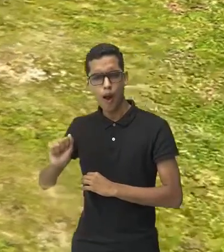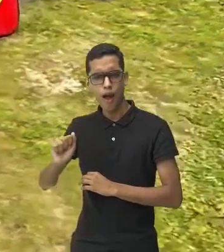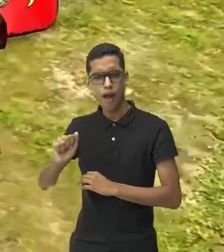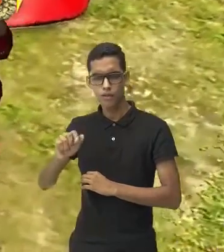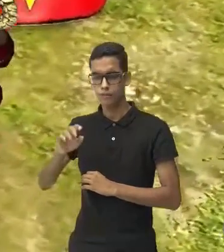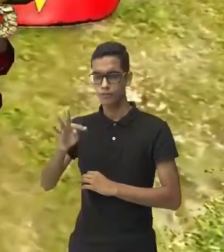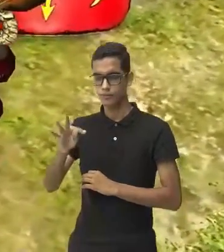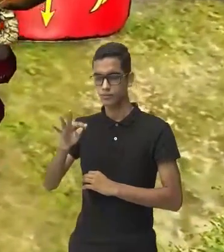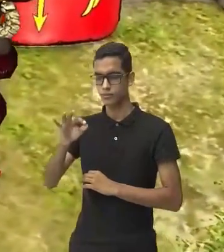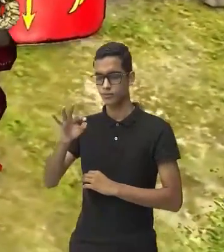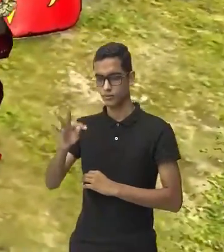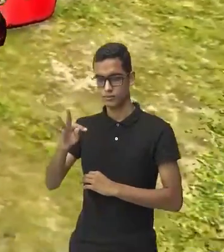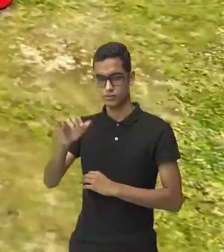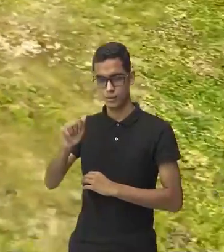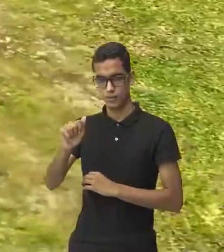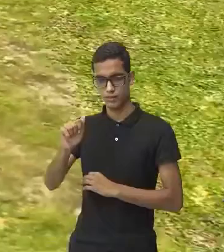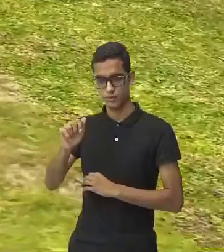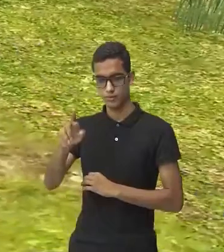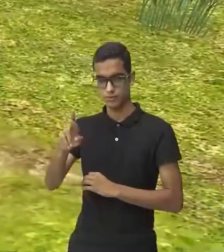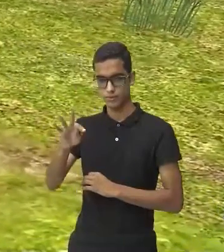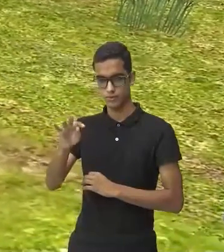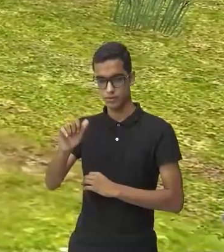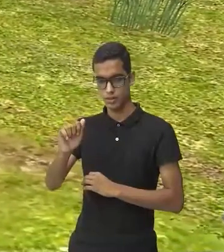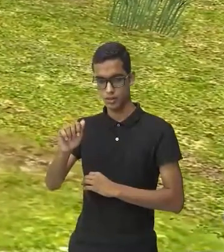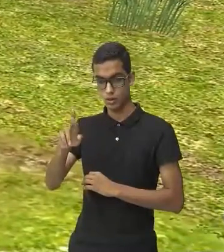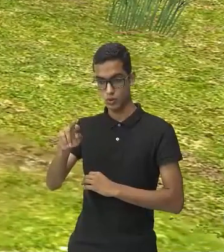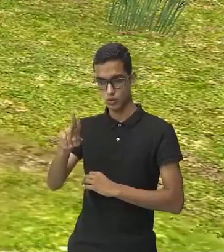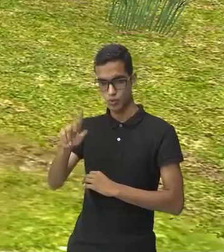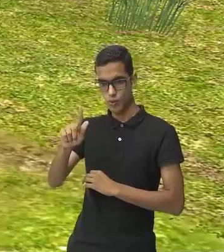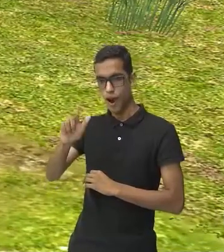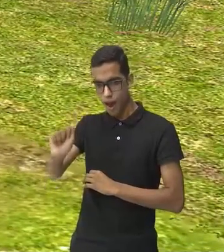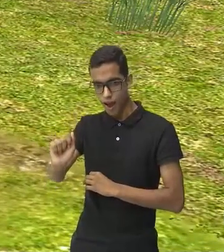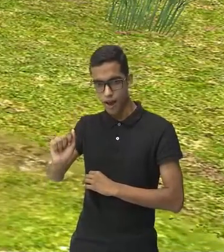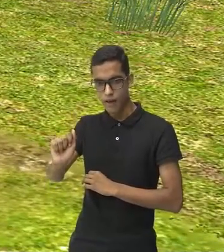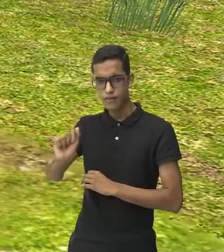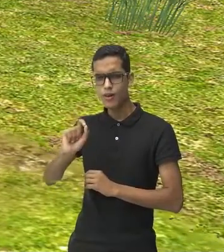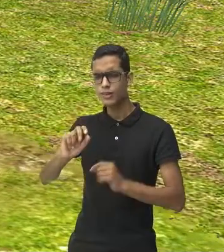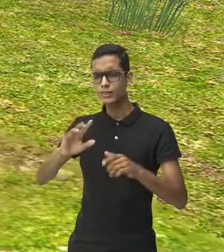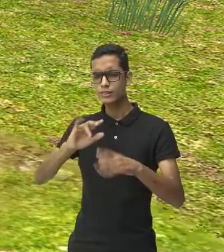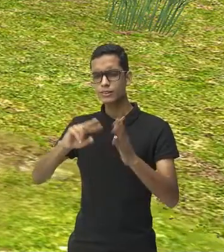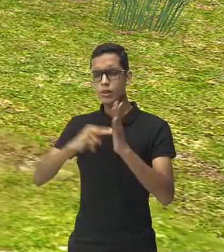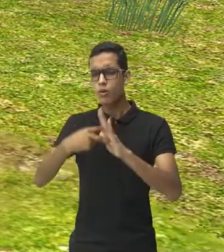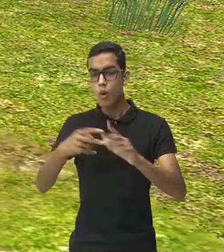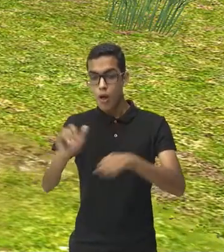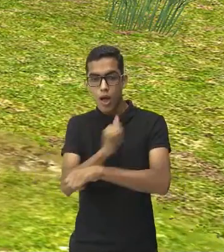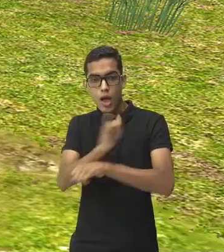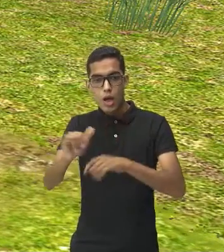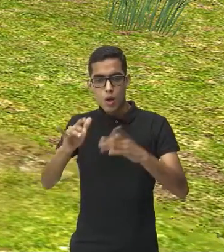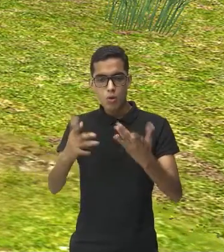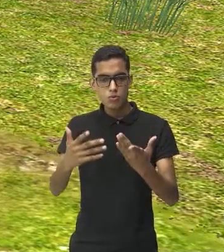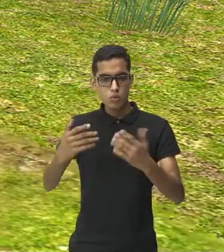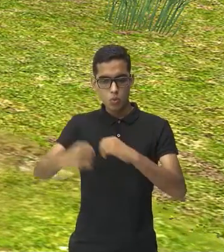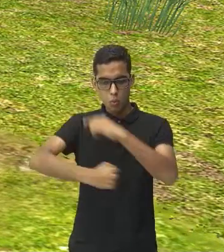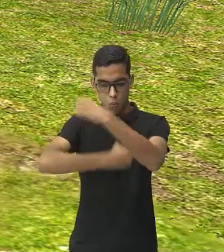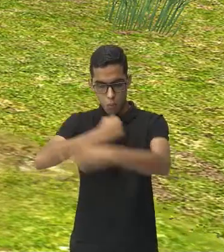Formação Tartaruga que visava proteger o legionário e seu companheiro e facilitar a